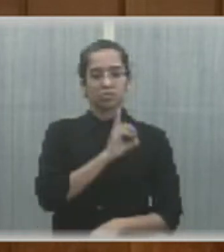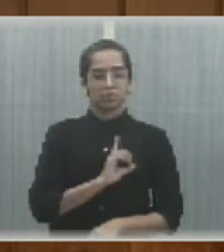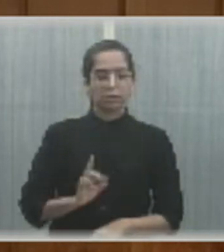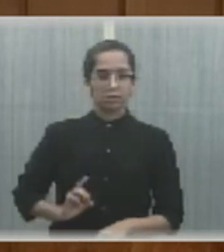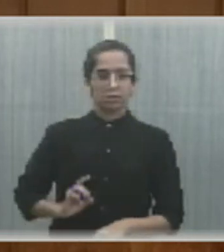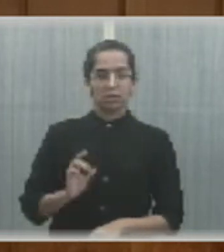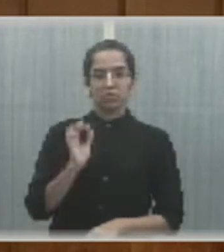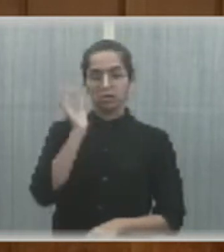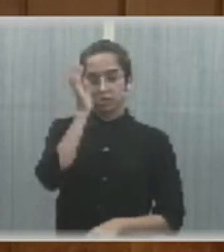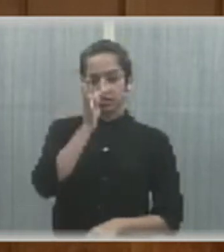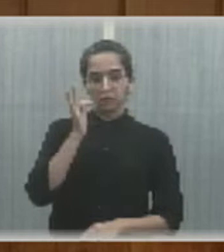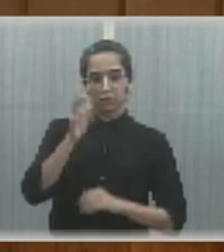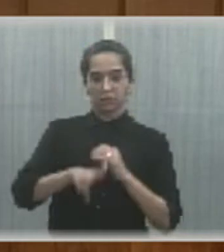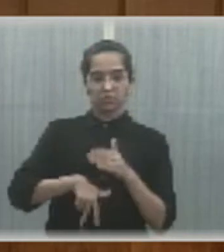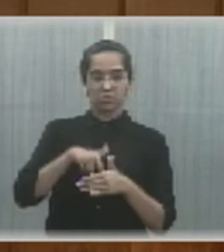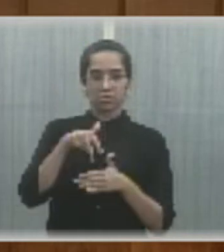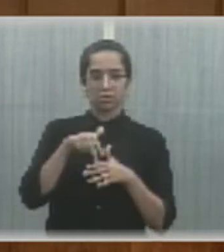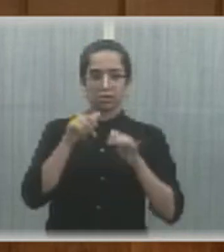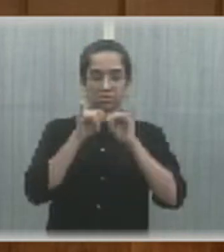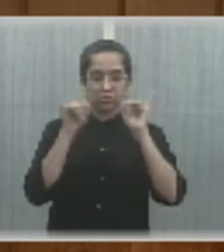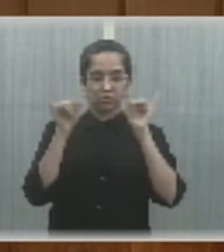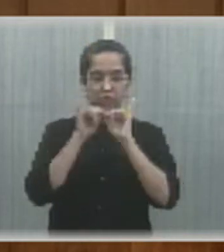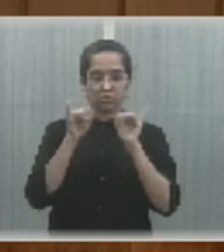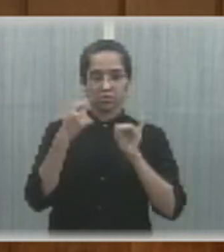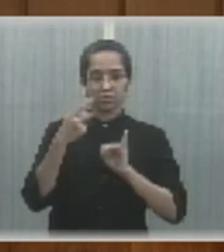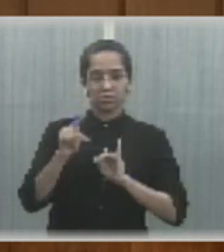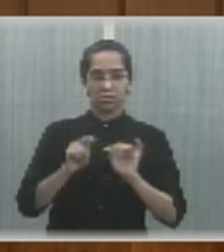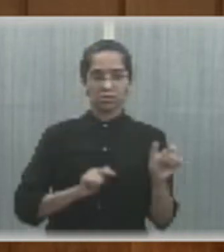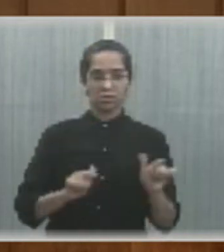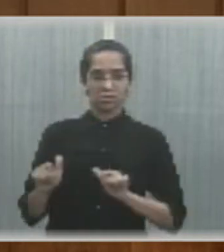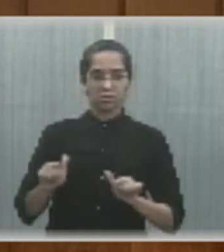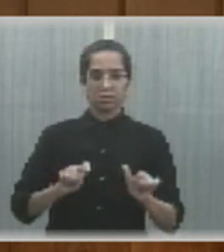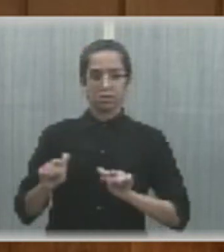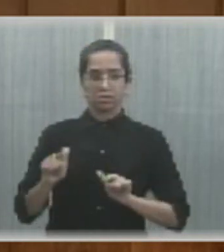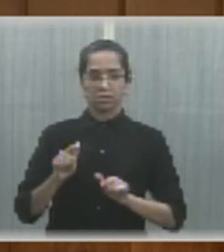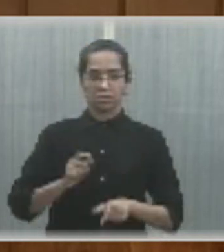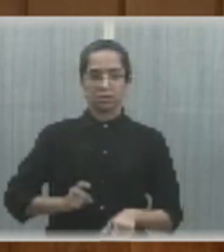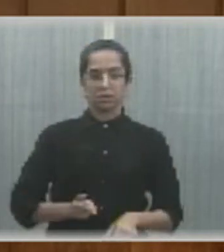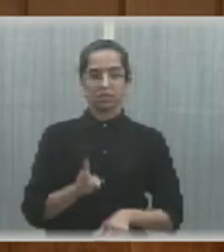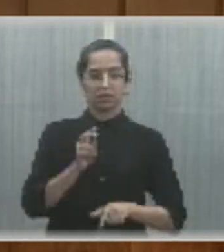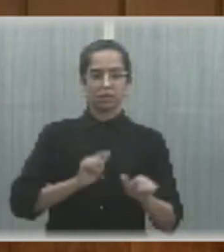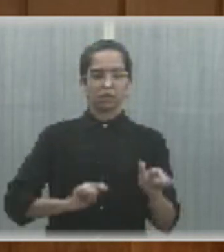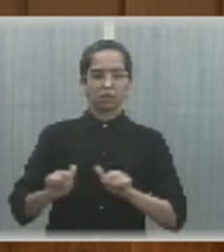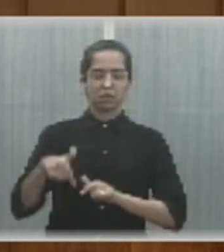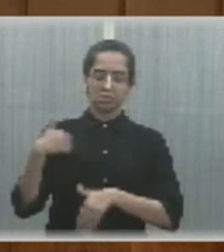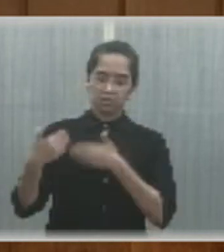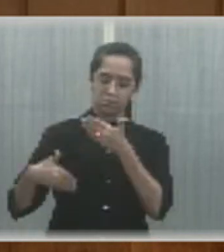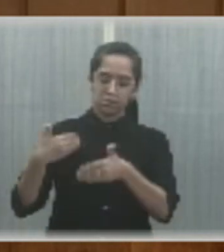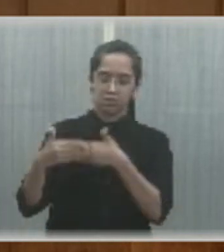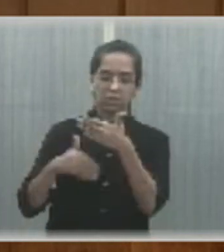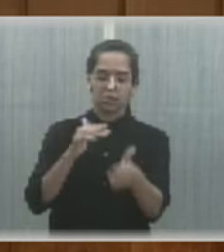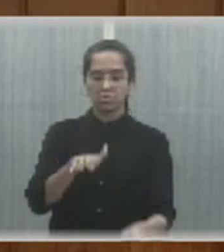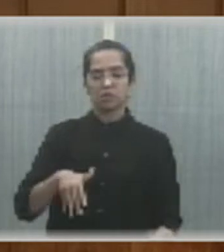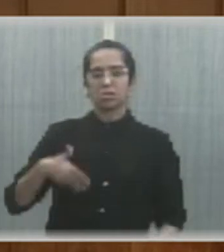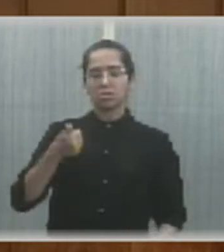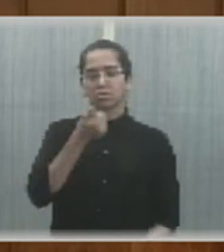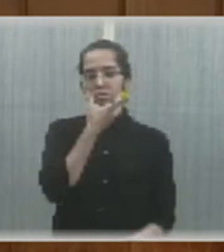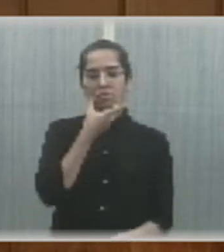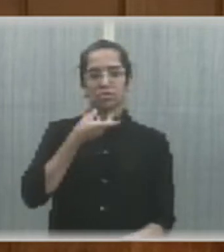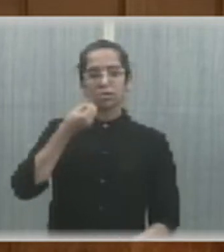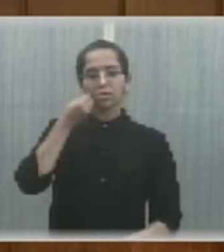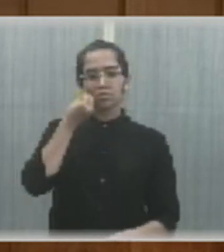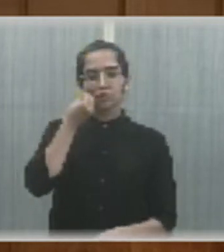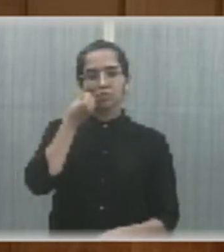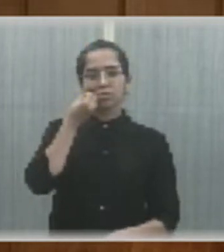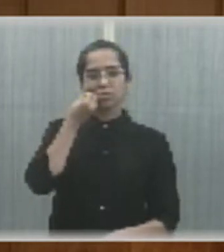primeira oradora, afirmou que, em seu mandato, tem trabalhado diariamente por melhorias nos serviços públicos em